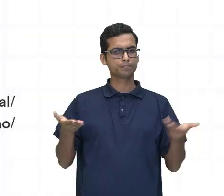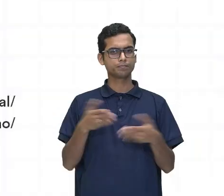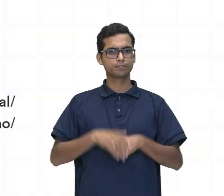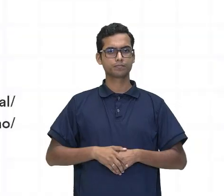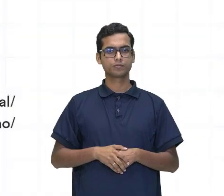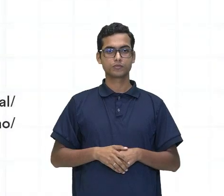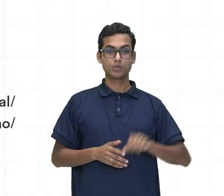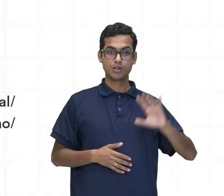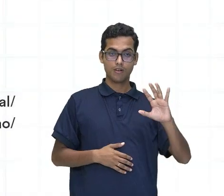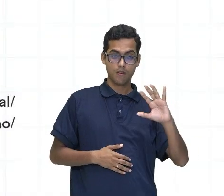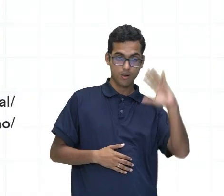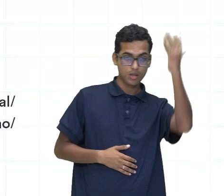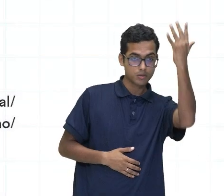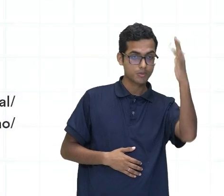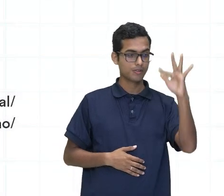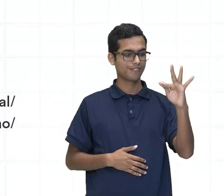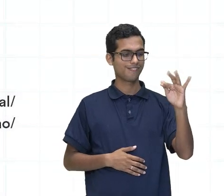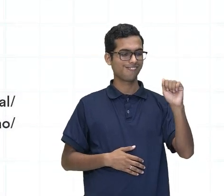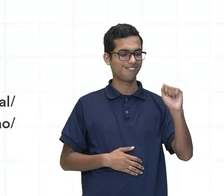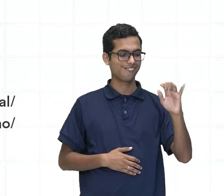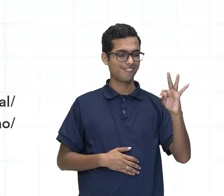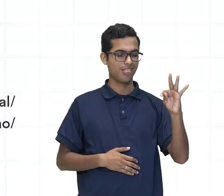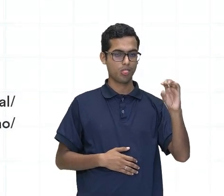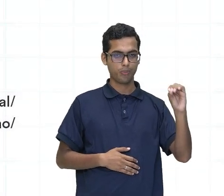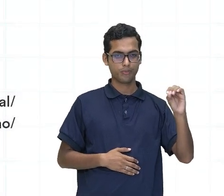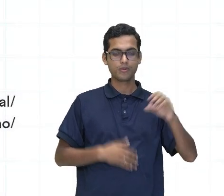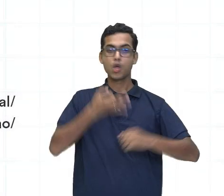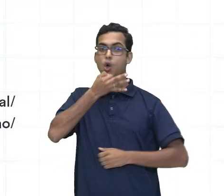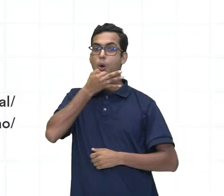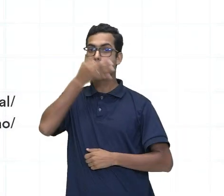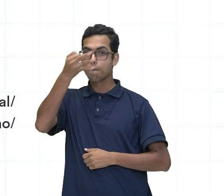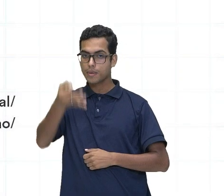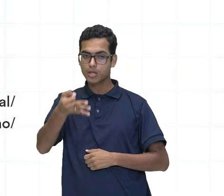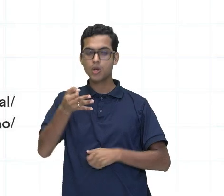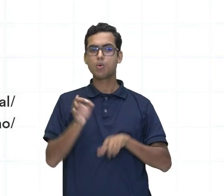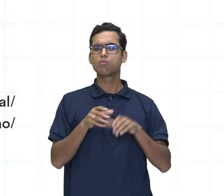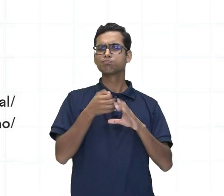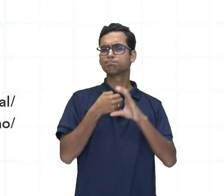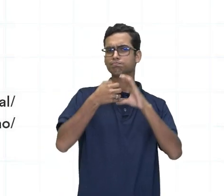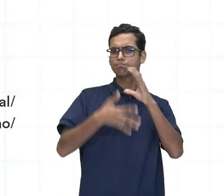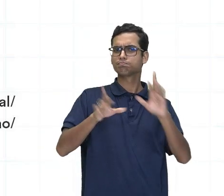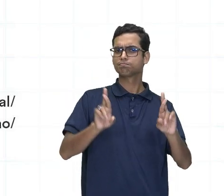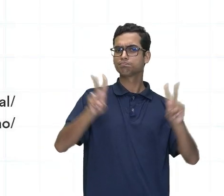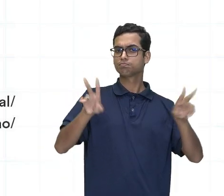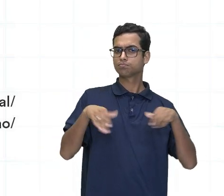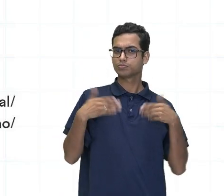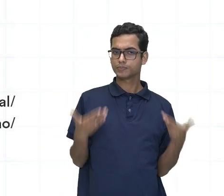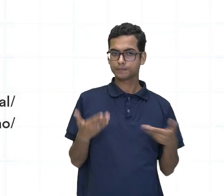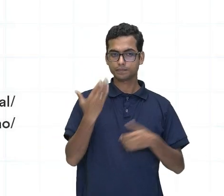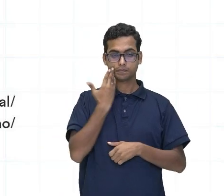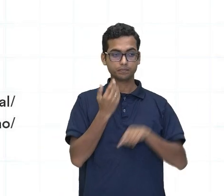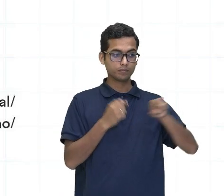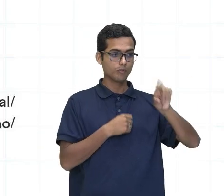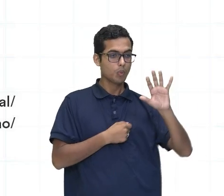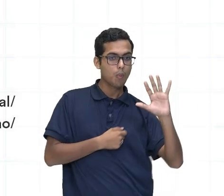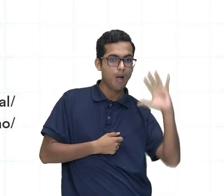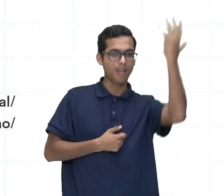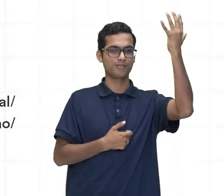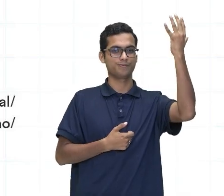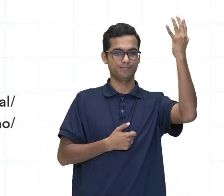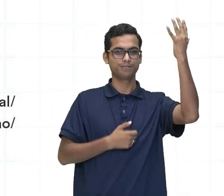opinião. Olha só, fato e opinião. O fato é um acontecimento, uma